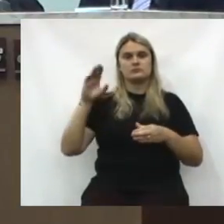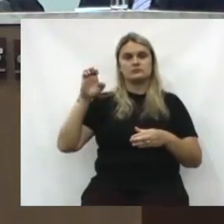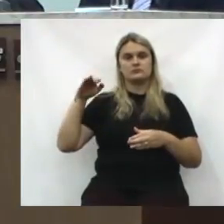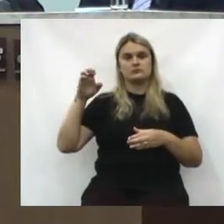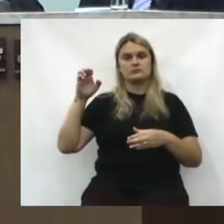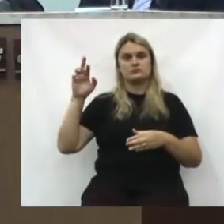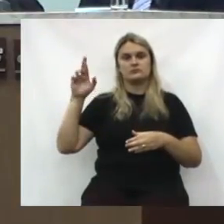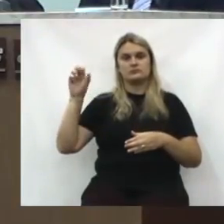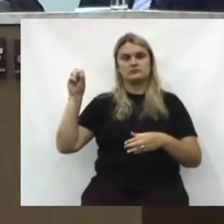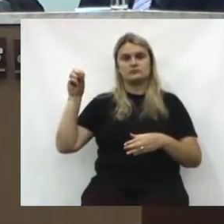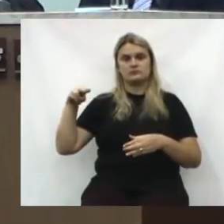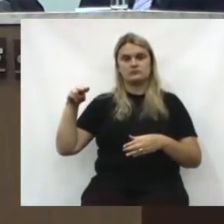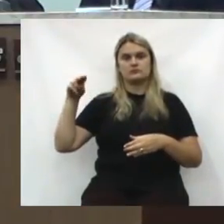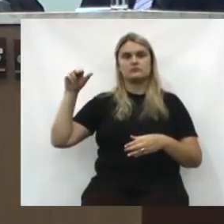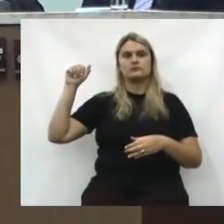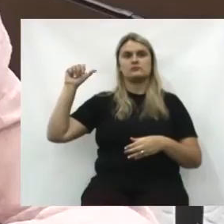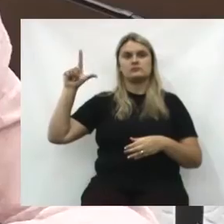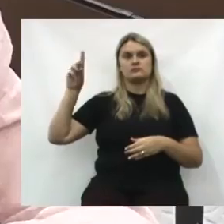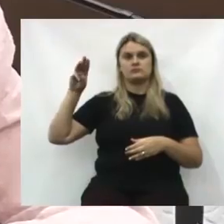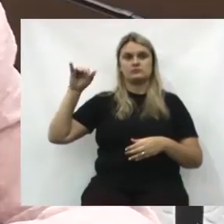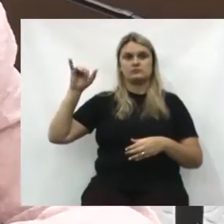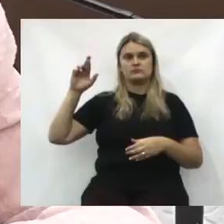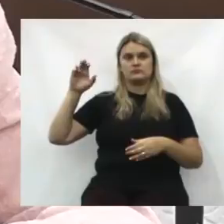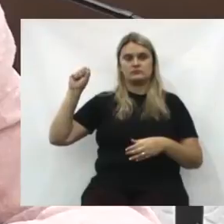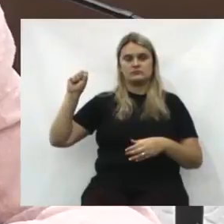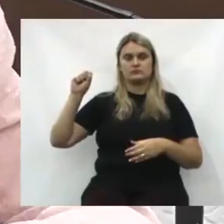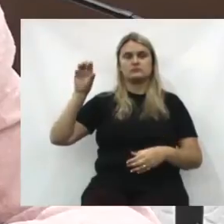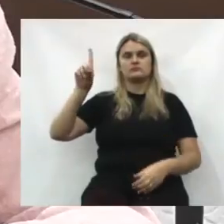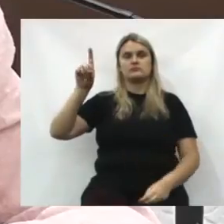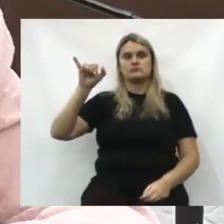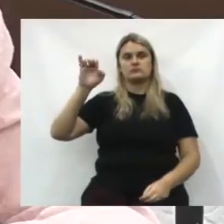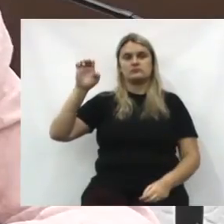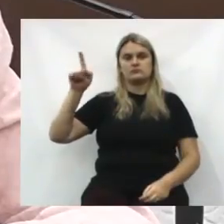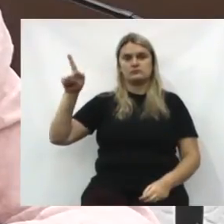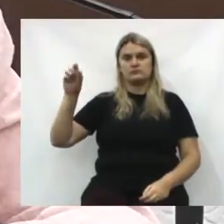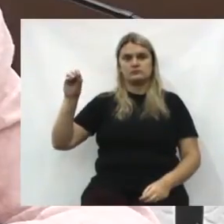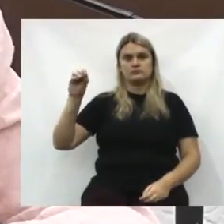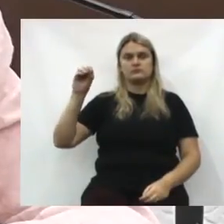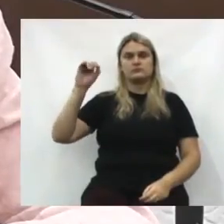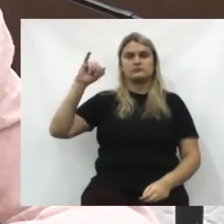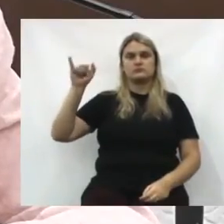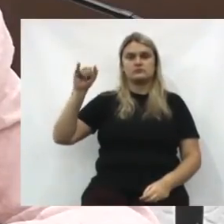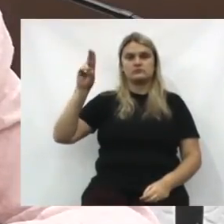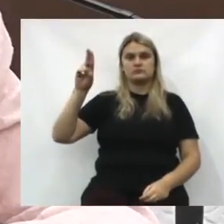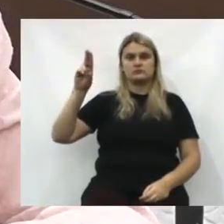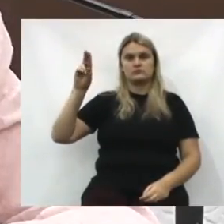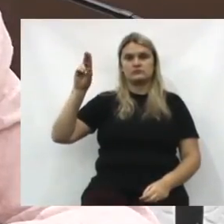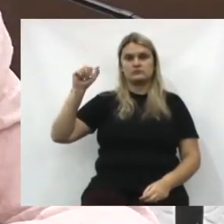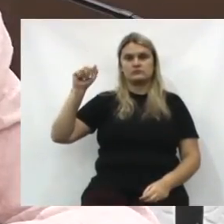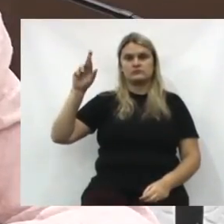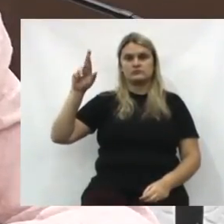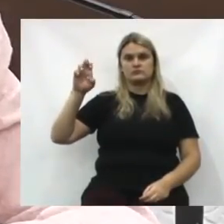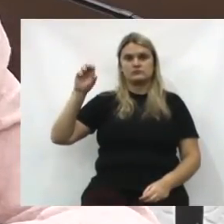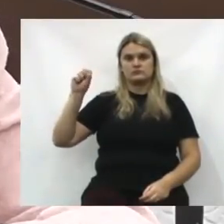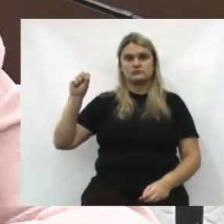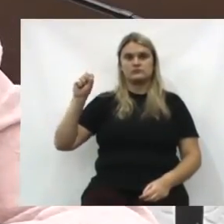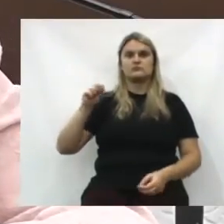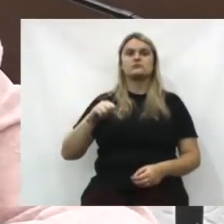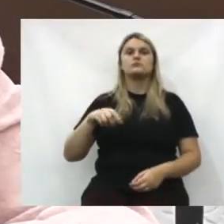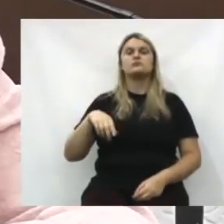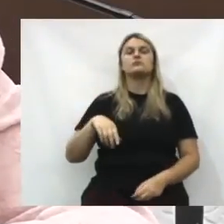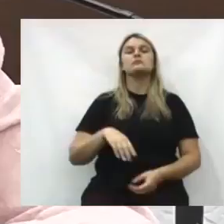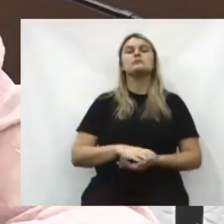29/2017, dos vereadores Emerson de Souza, Almires Bugai Filho, Diego dos Santos, Juarez Leandro